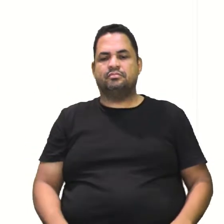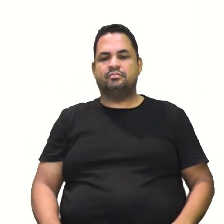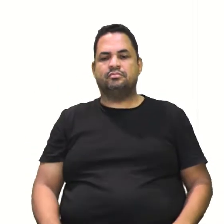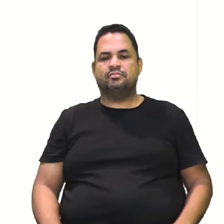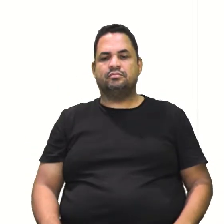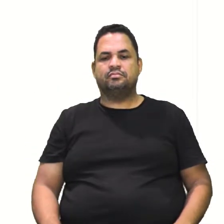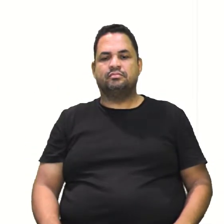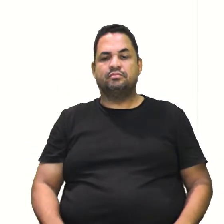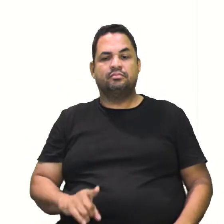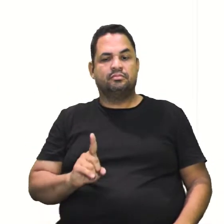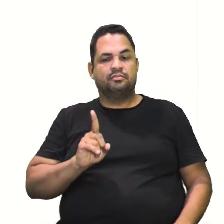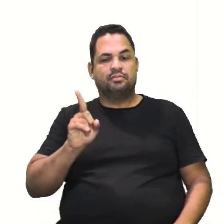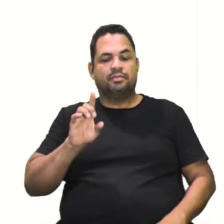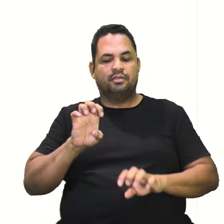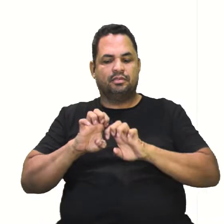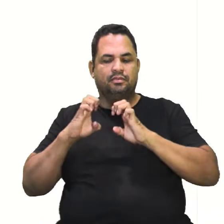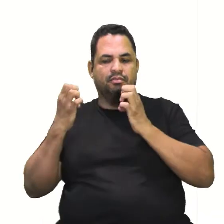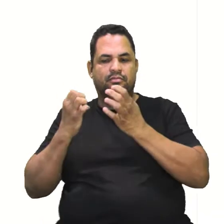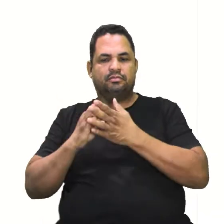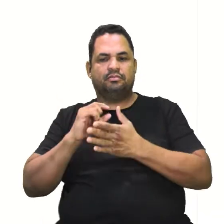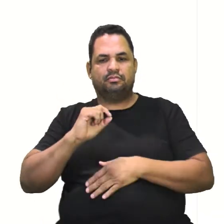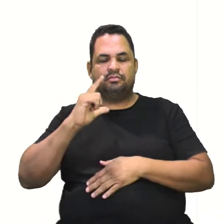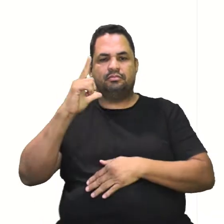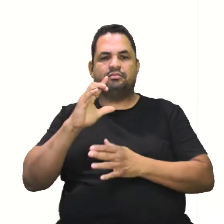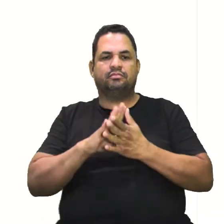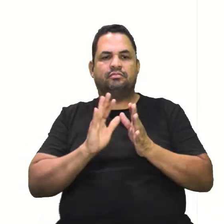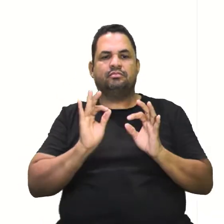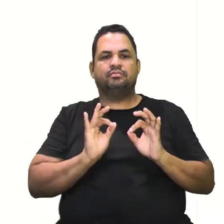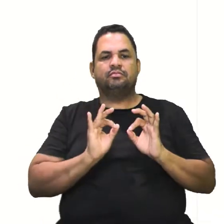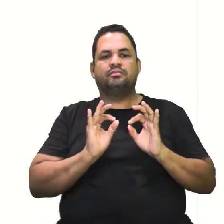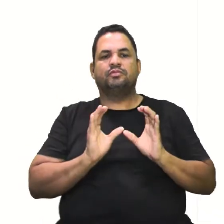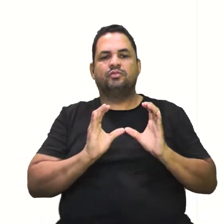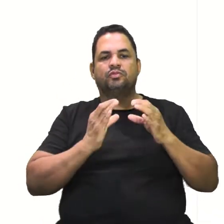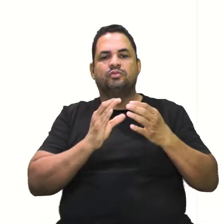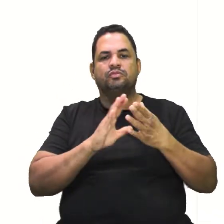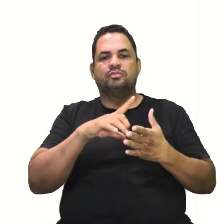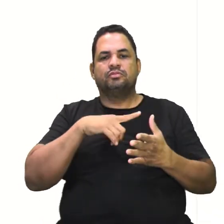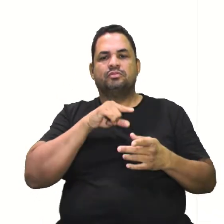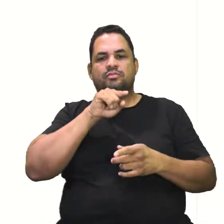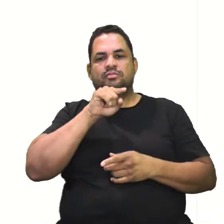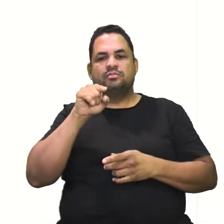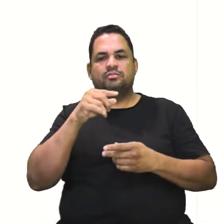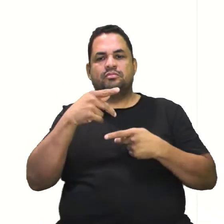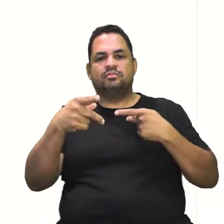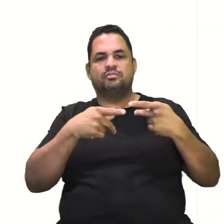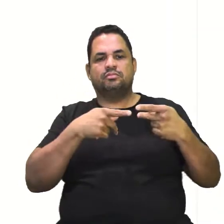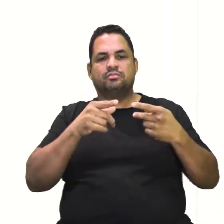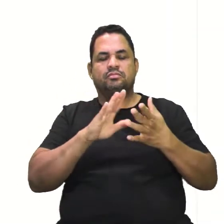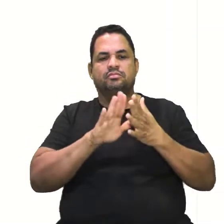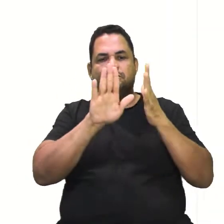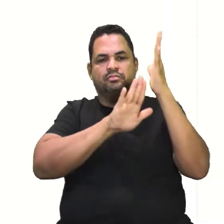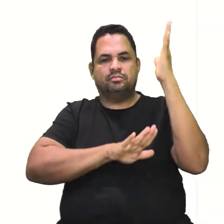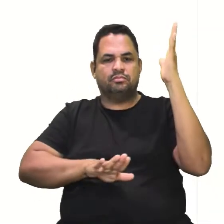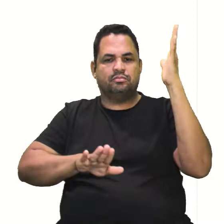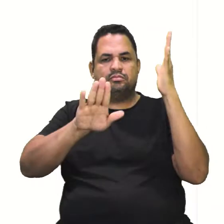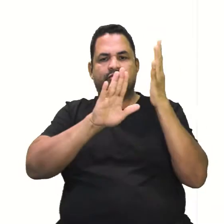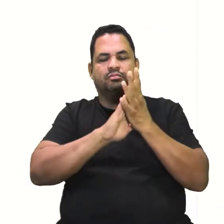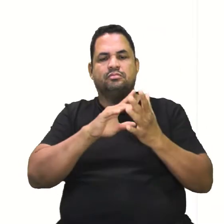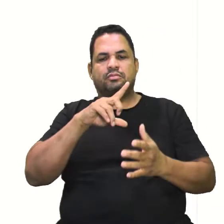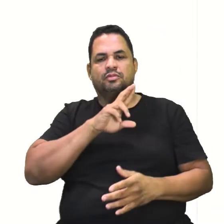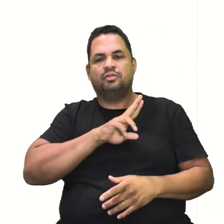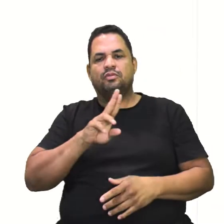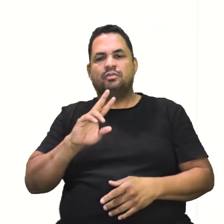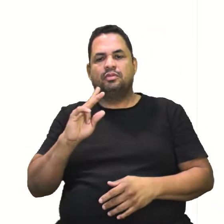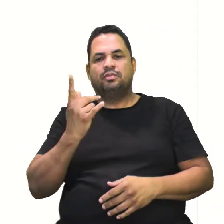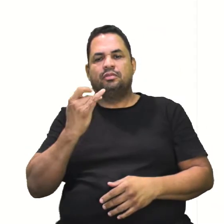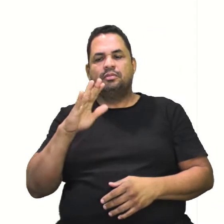era maior. Né? Beleza? O conjunto de todos esses pontos do plano com essa propriedade a gente chama de